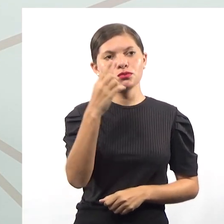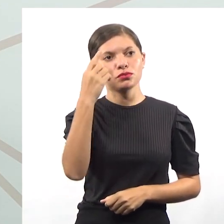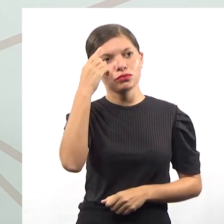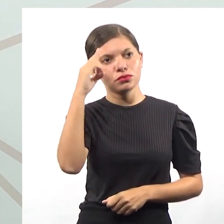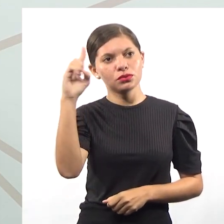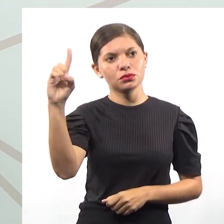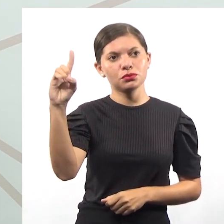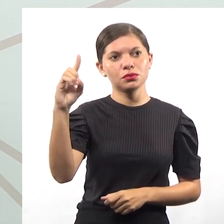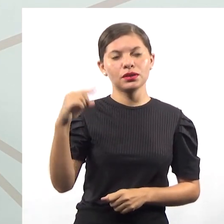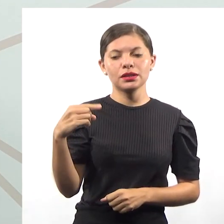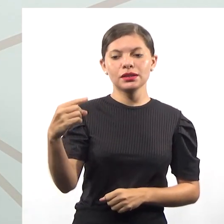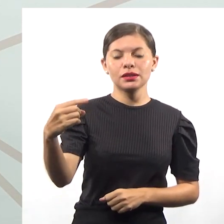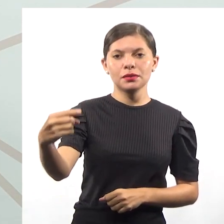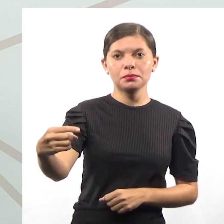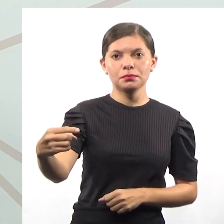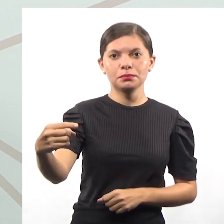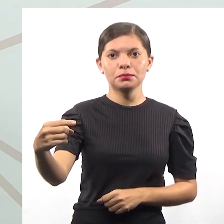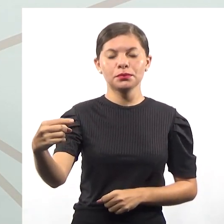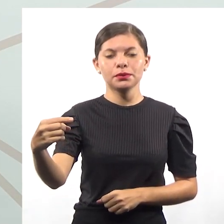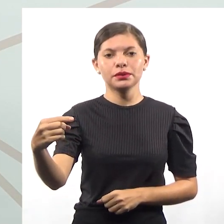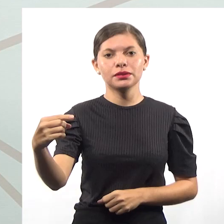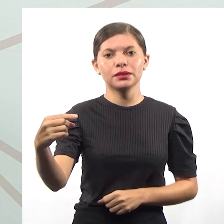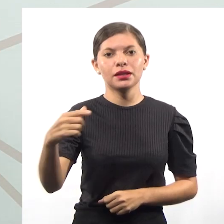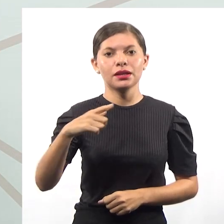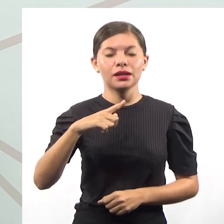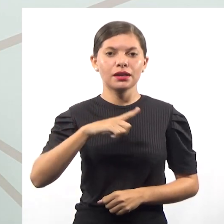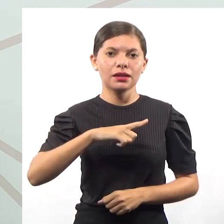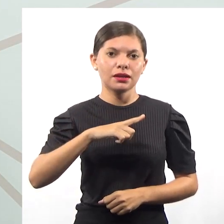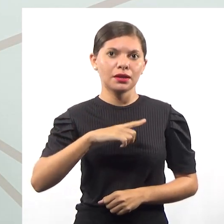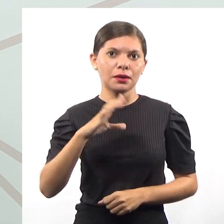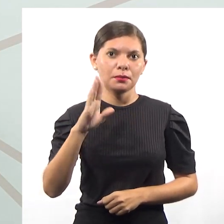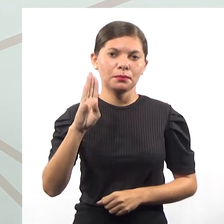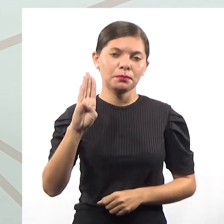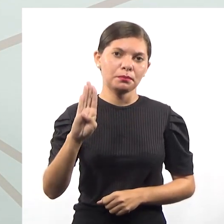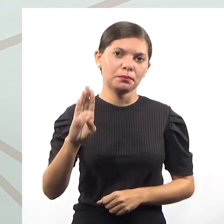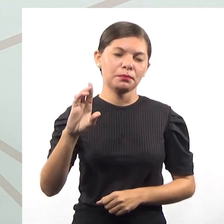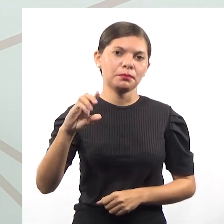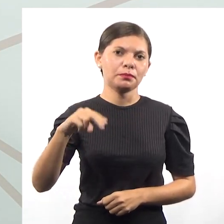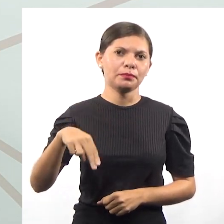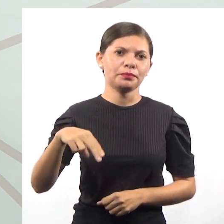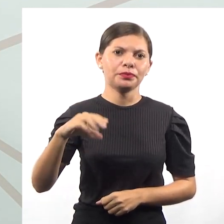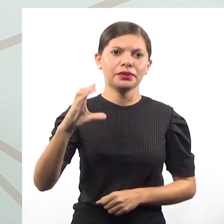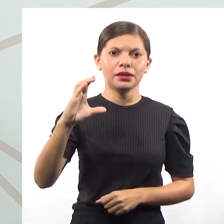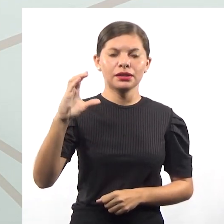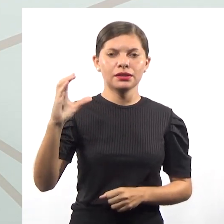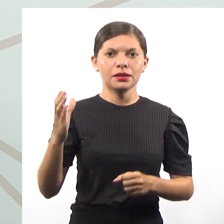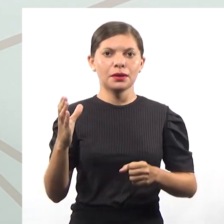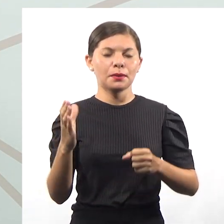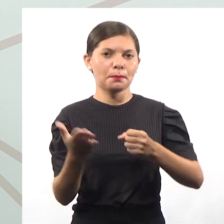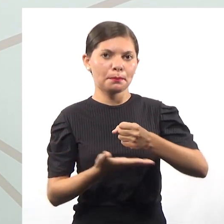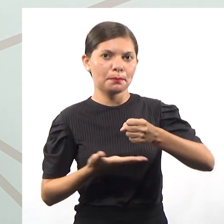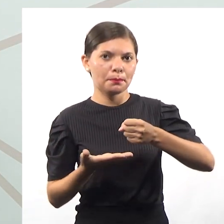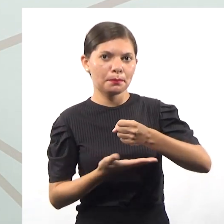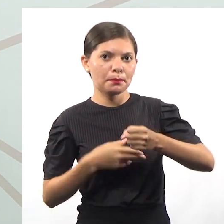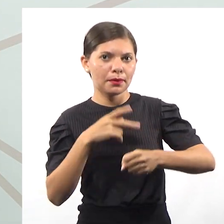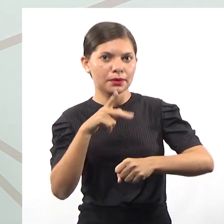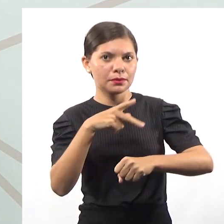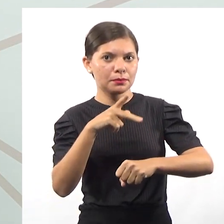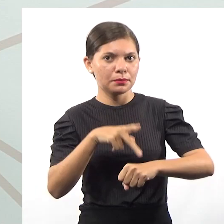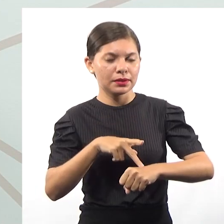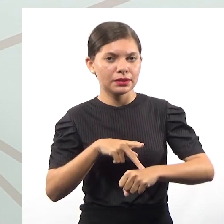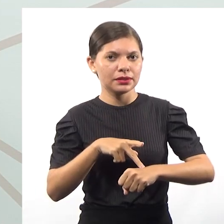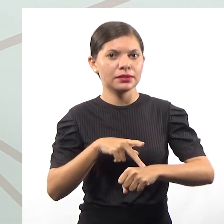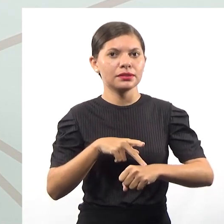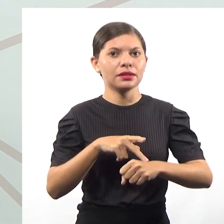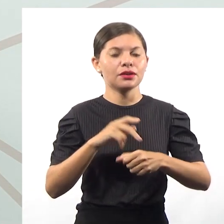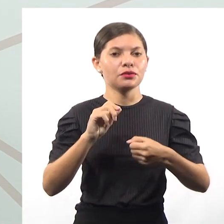e Bases e que, depois dos PCNs, passa a ser a BNCC, que é a Base Nacional Comum Curricular, e que